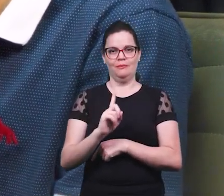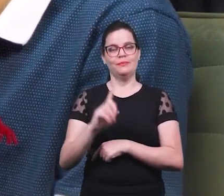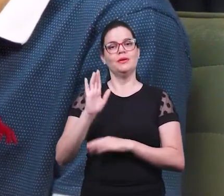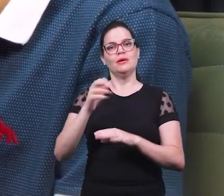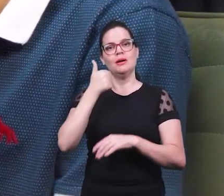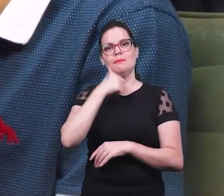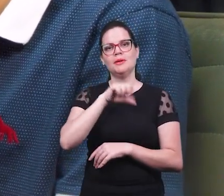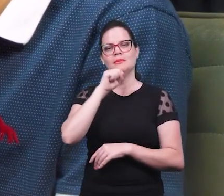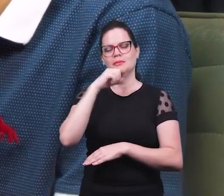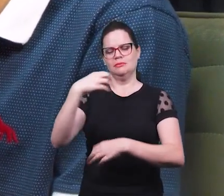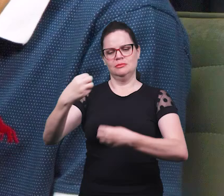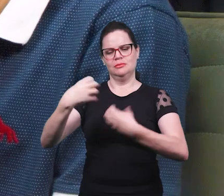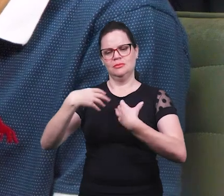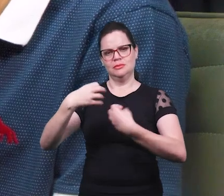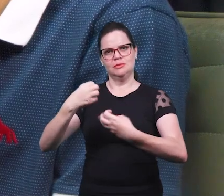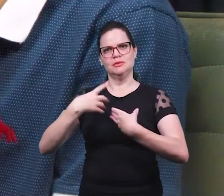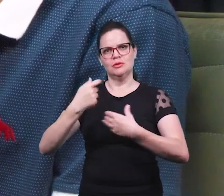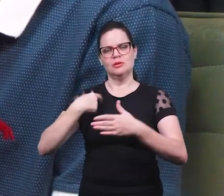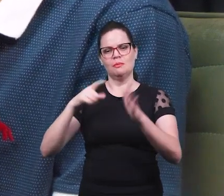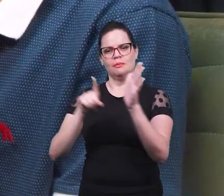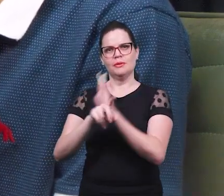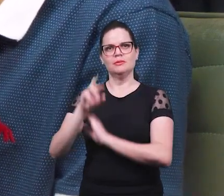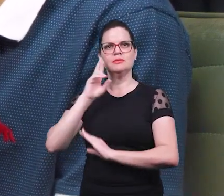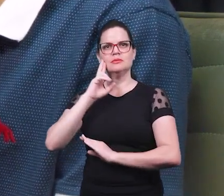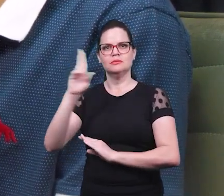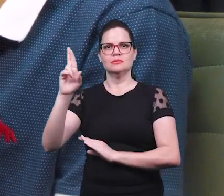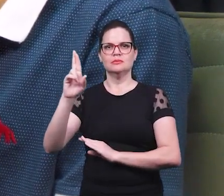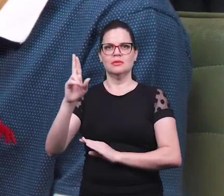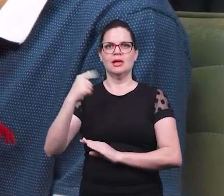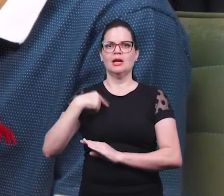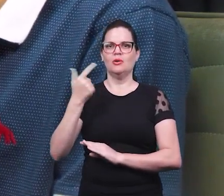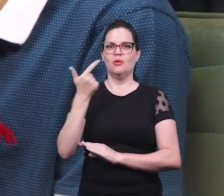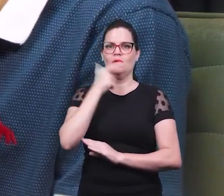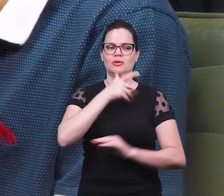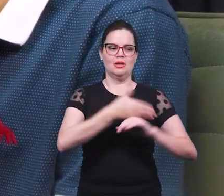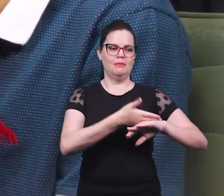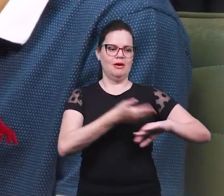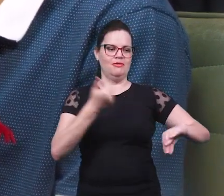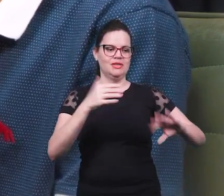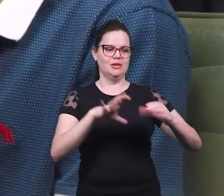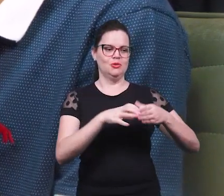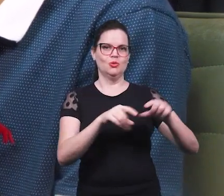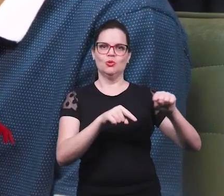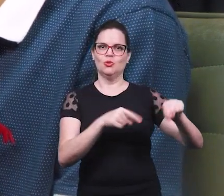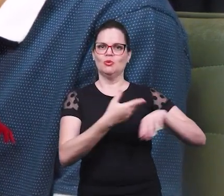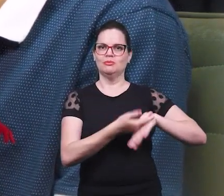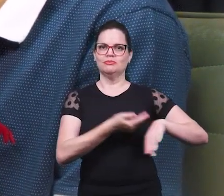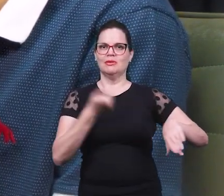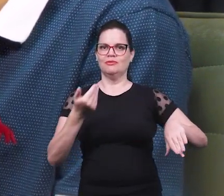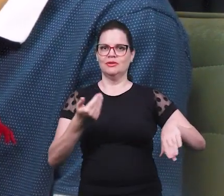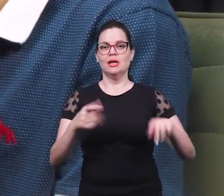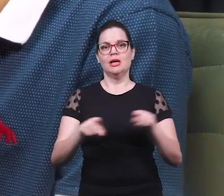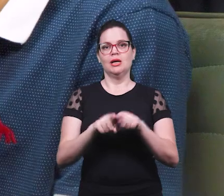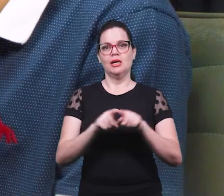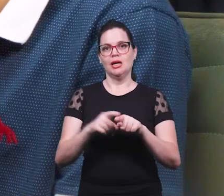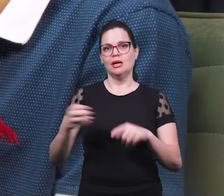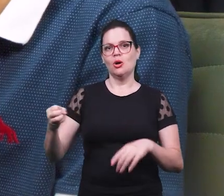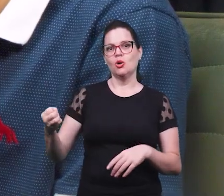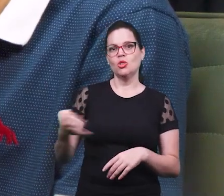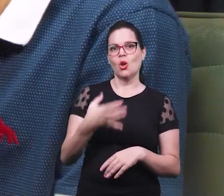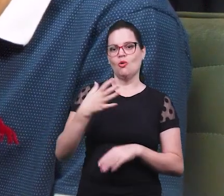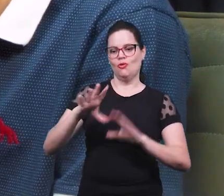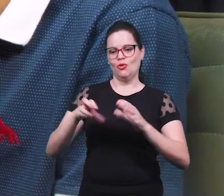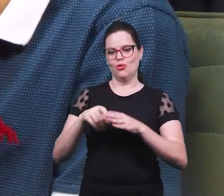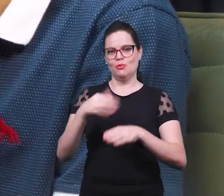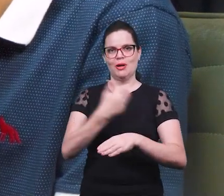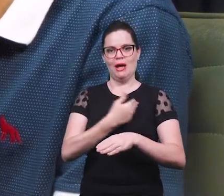ensinou a consultar o Senhor, quando eu consultei, eu acabei que consegui me afastar daquele grupo e consegui outro grupo de amigos, que era um